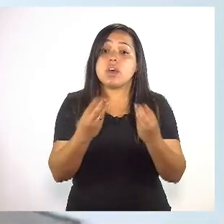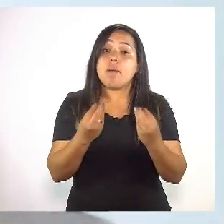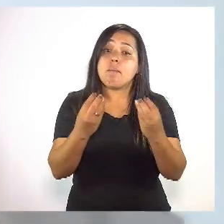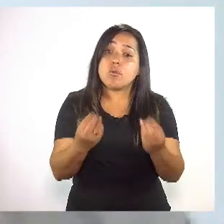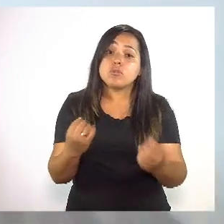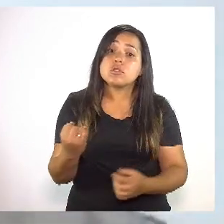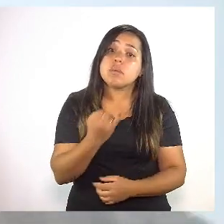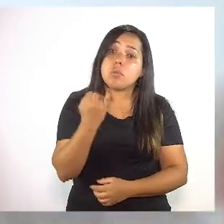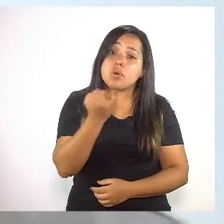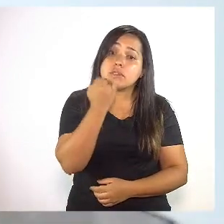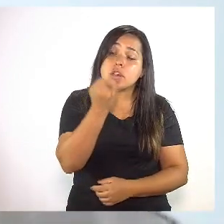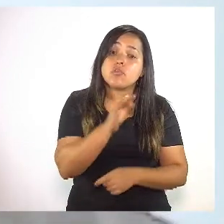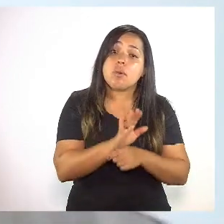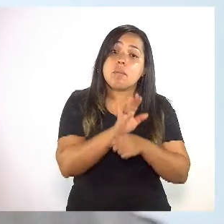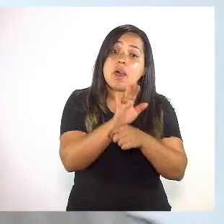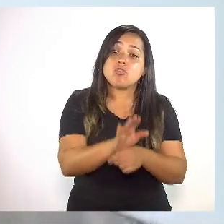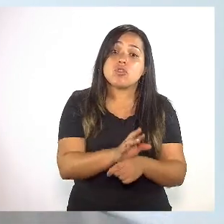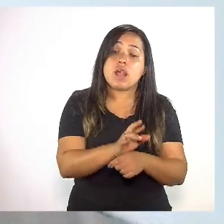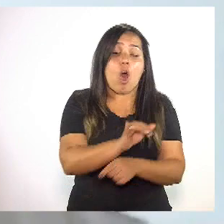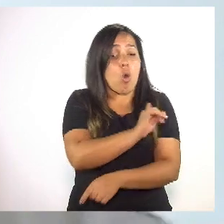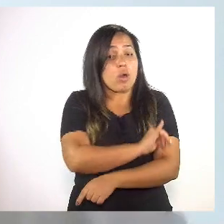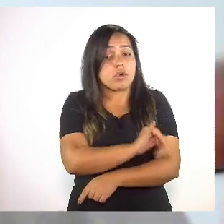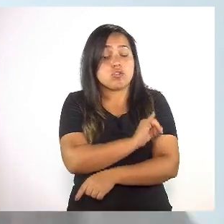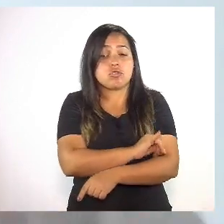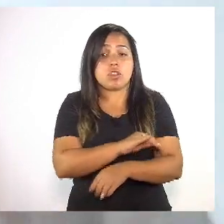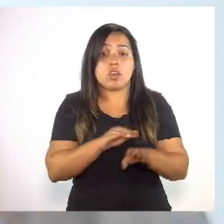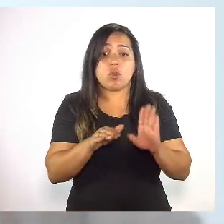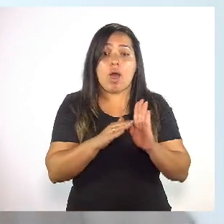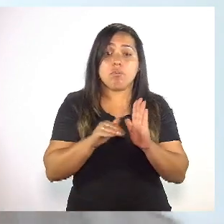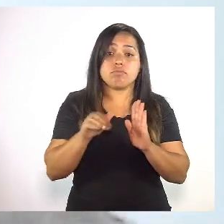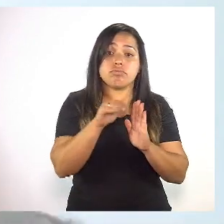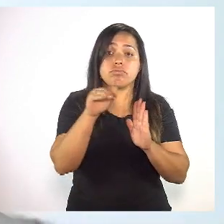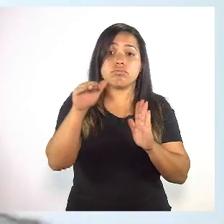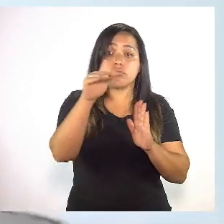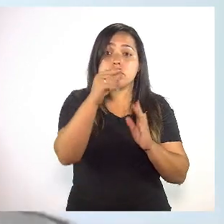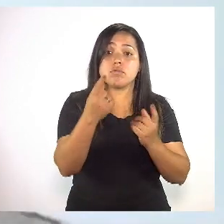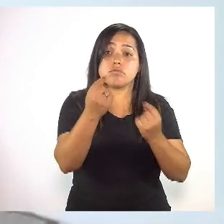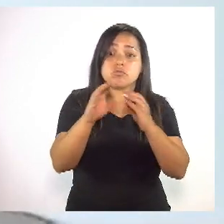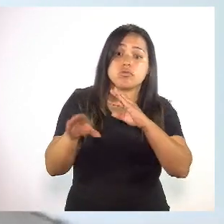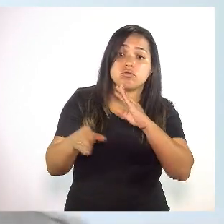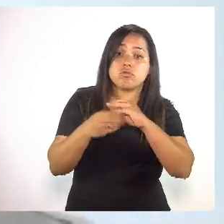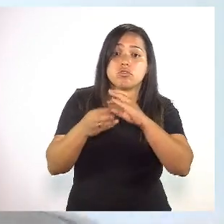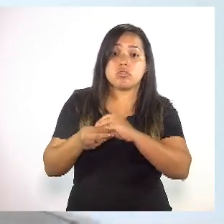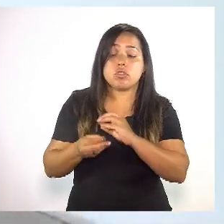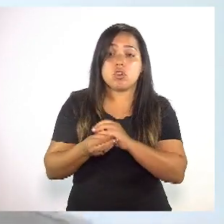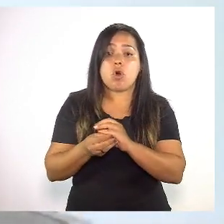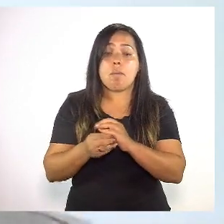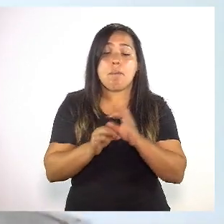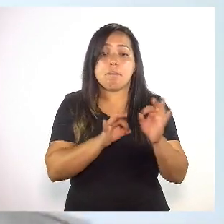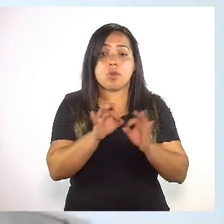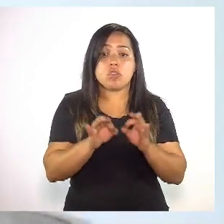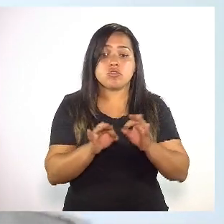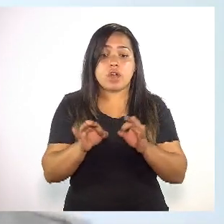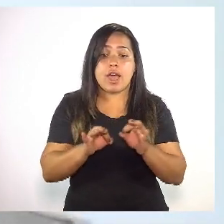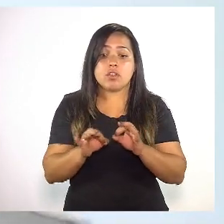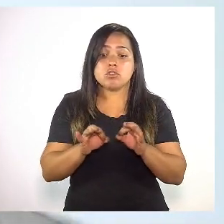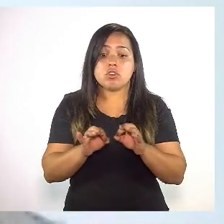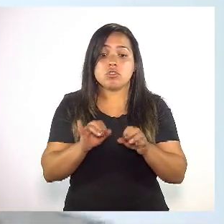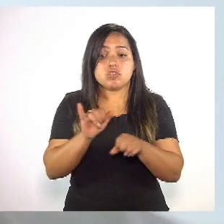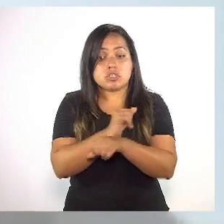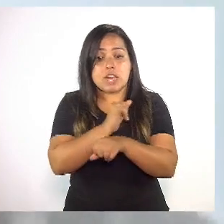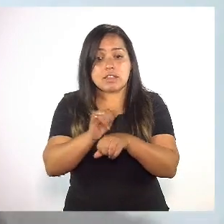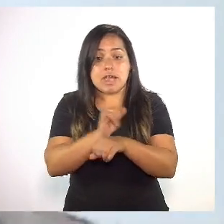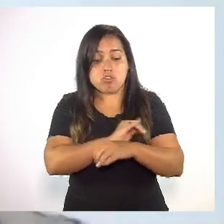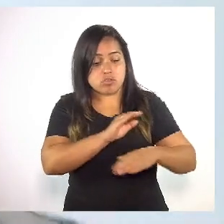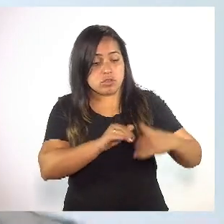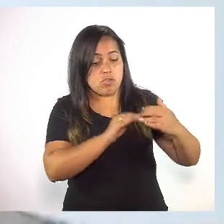tão indispensáveis para ajudar o Rio de Janeiro a formular e implementar um projeto estratégico de desenvolvimento econômico e social,